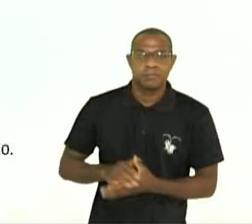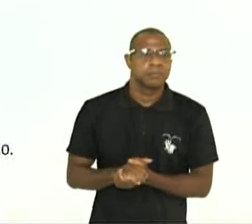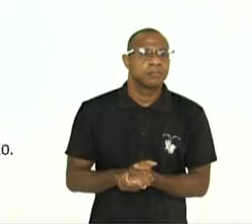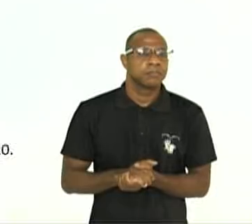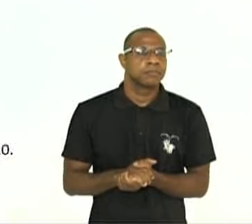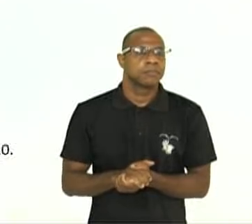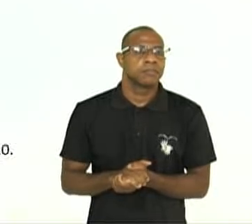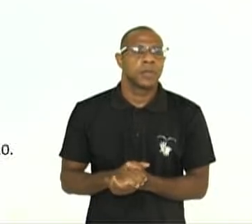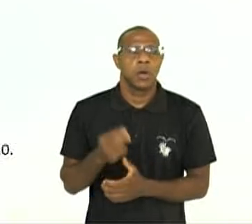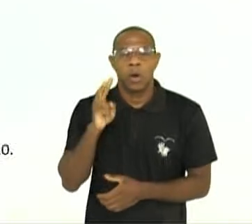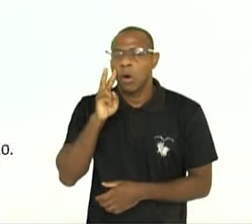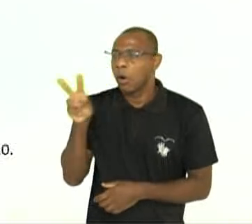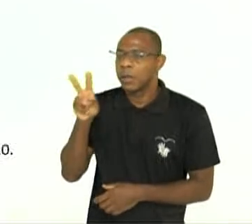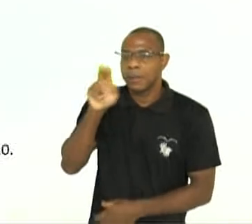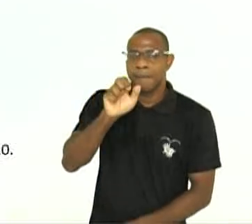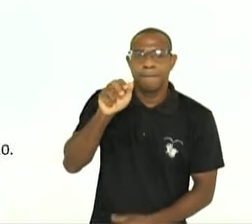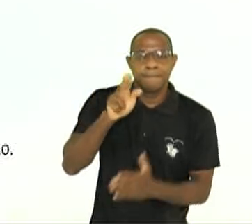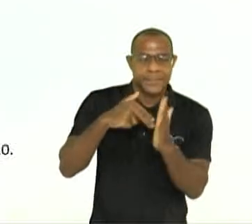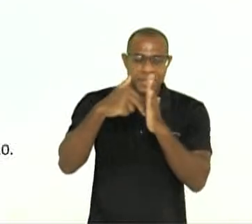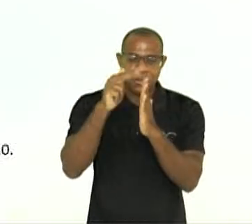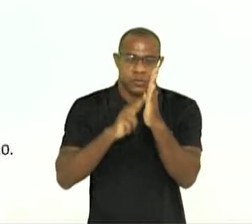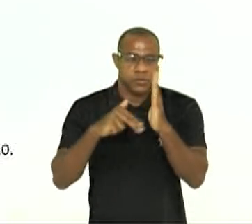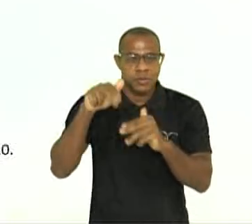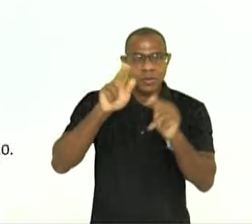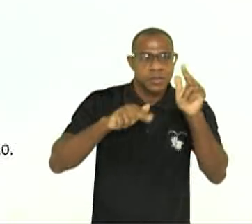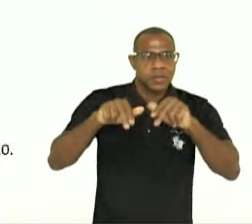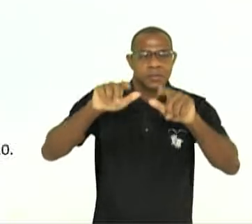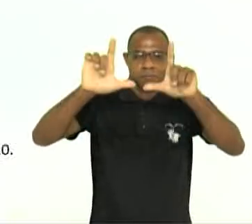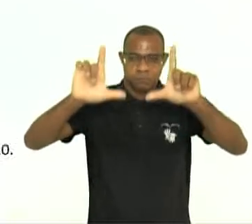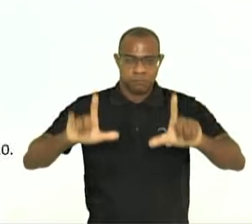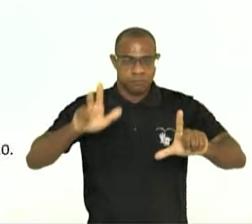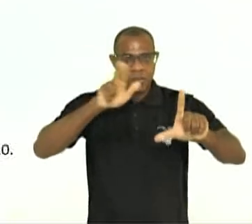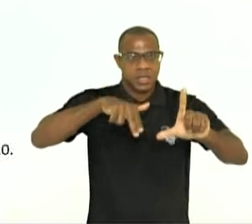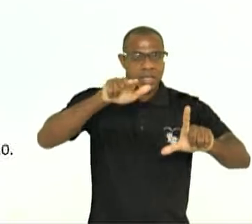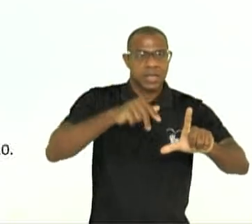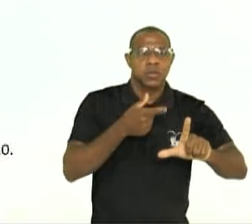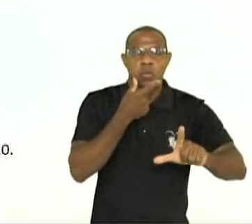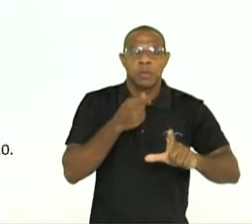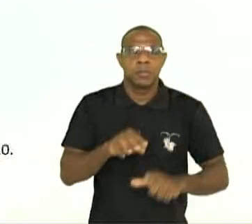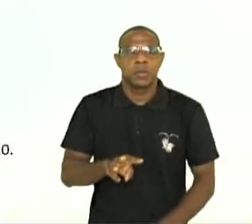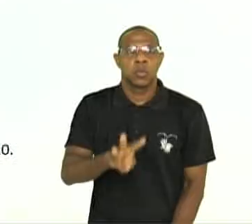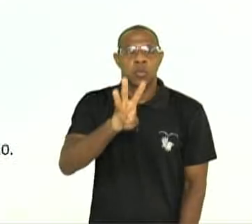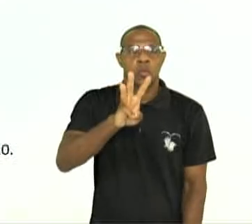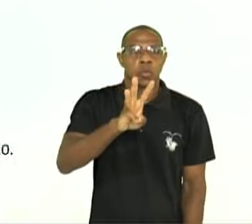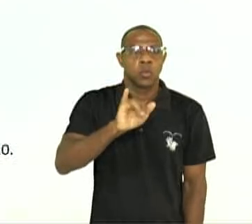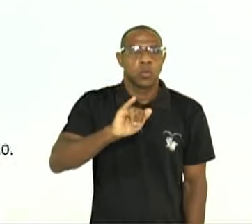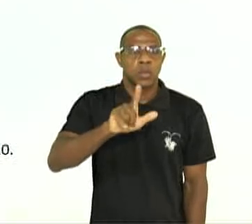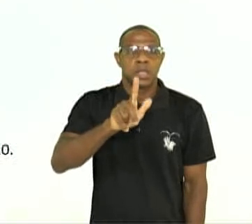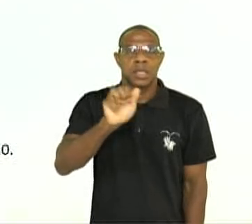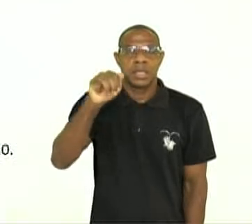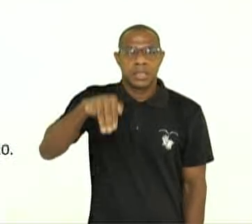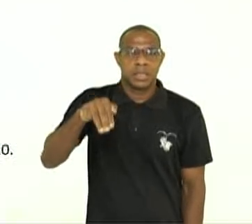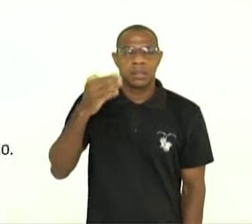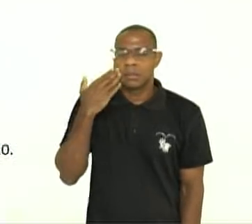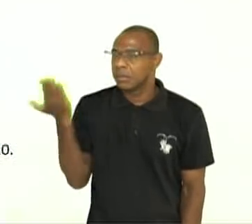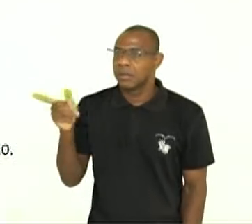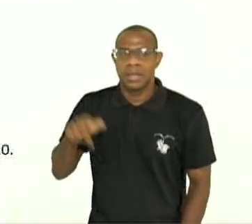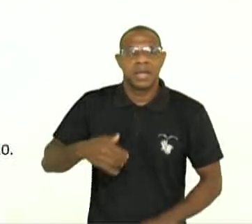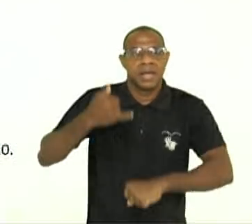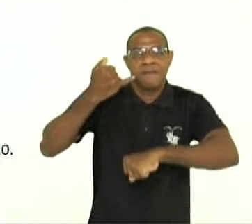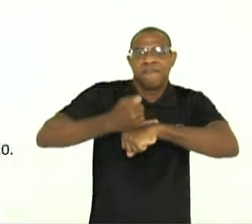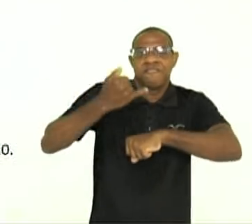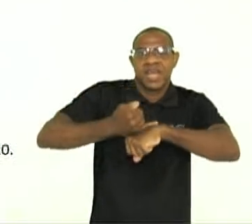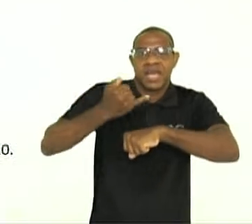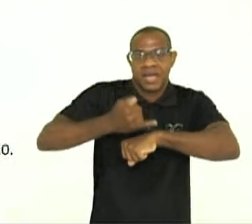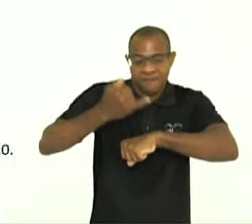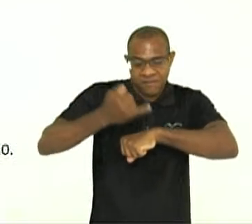Analisa essa pintura aí, feita, esse óleo sobre tela do William Bell Scott. Essa pintura chama Ferro e